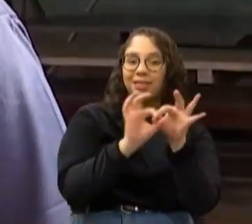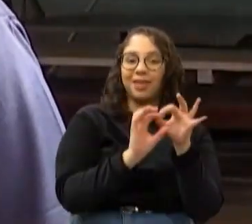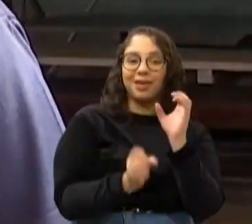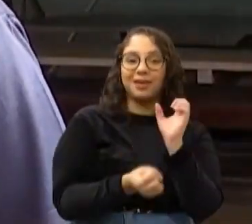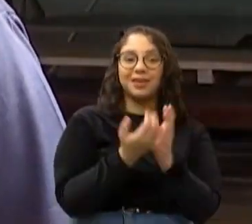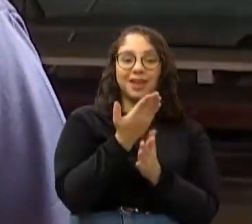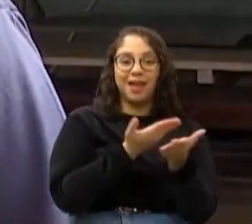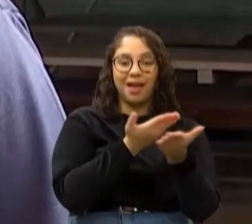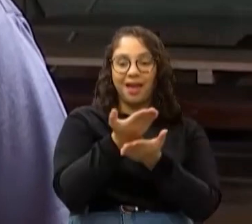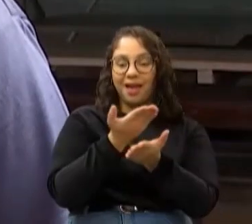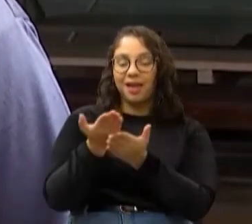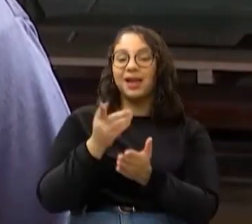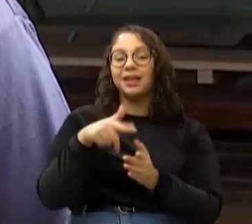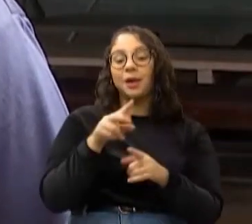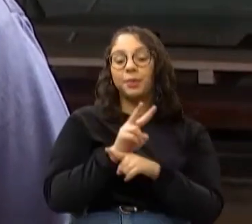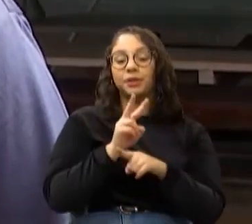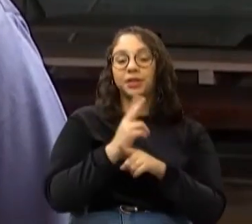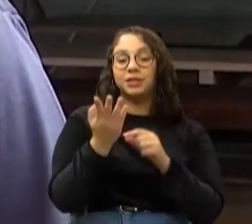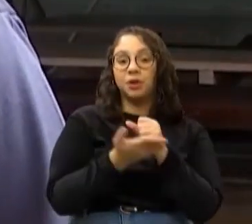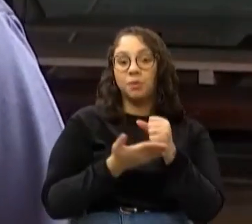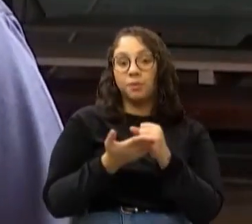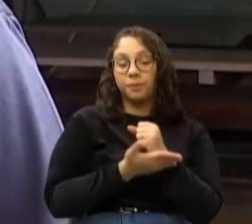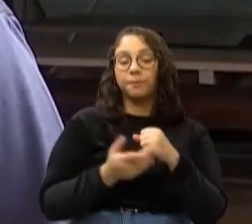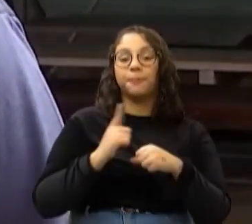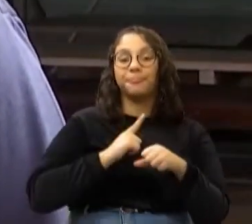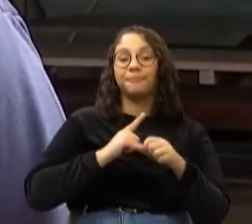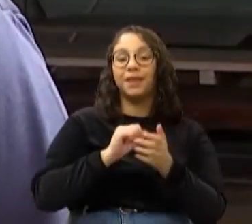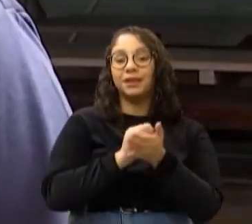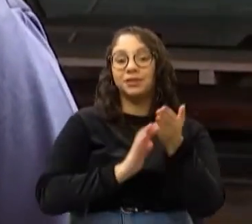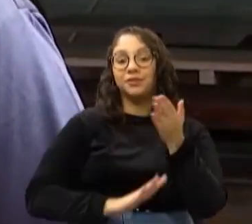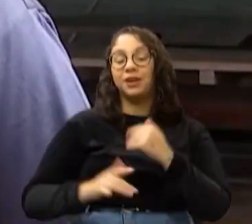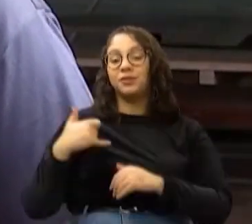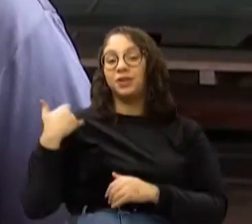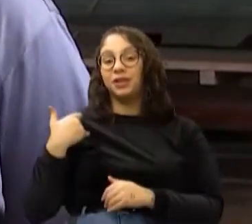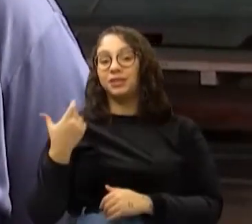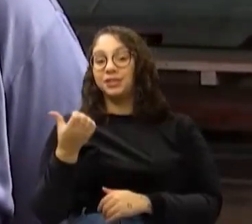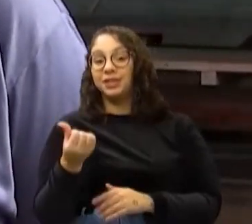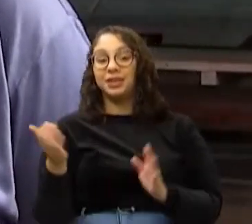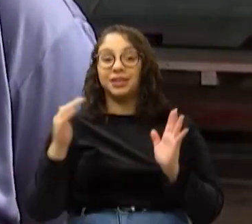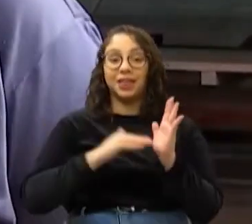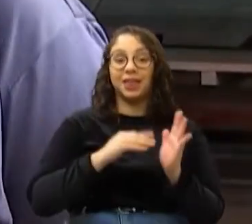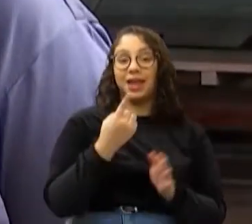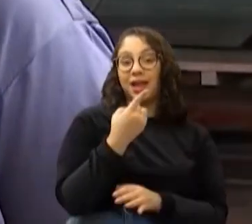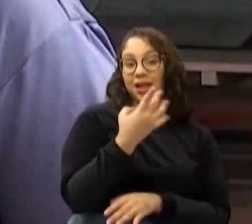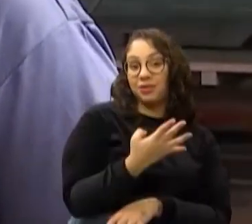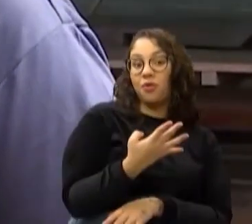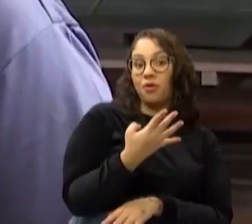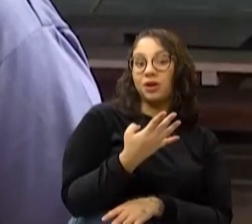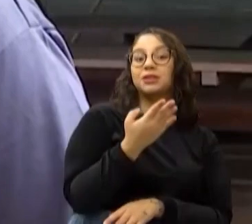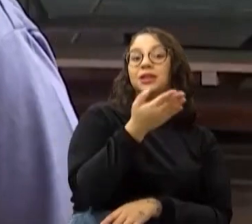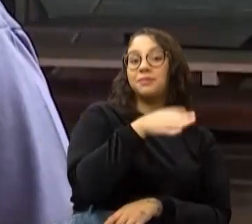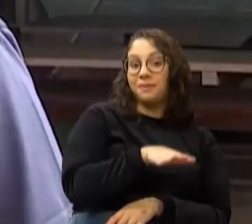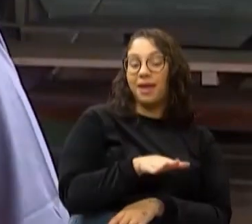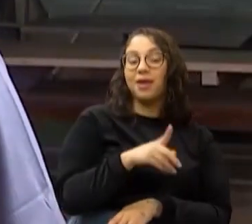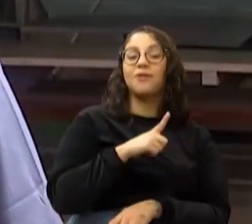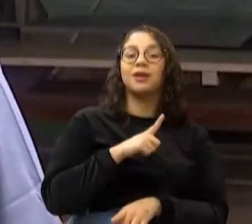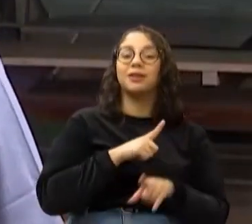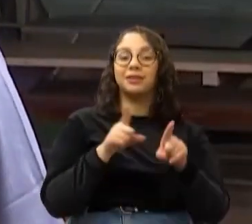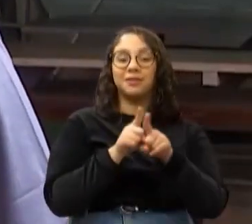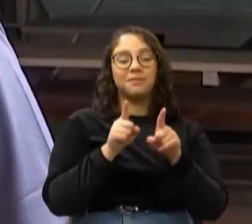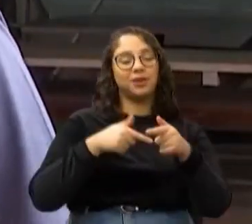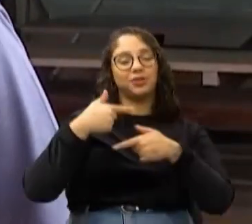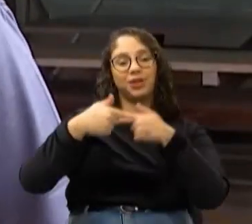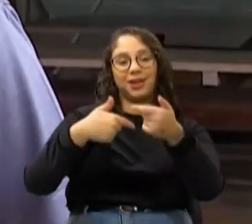de vínculos na proteção social básica, né, com serviços de 6 a 14 anos e 11 meses e centro